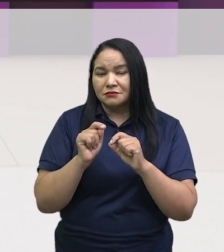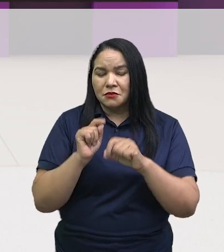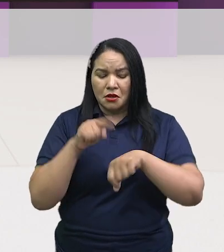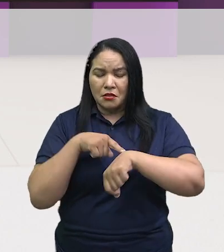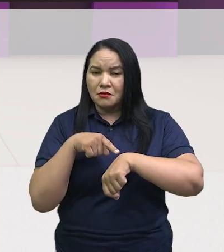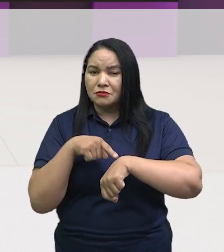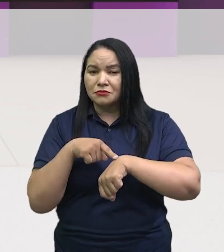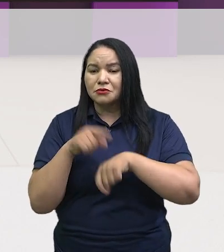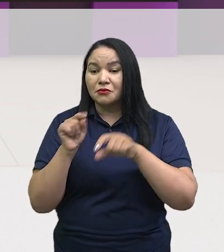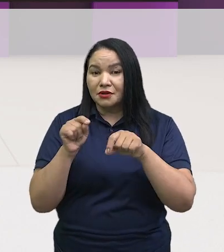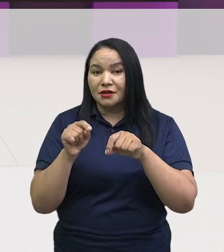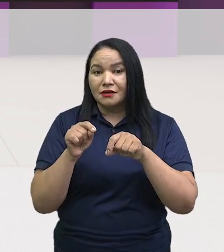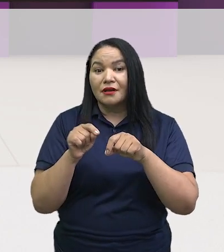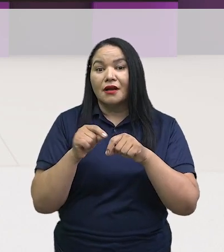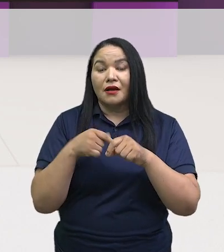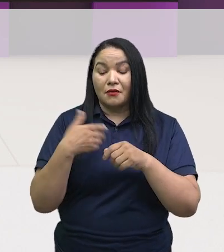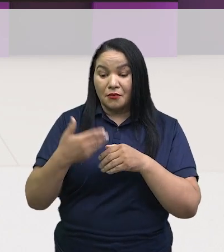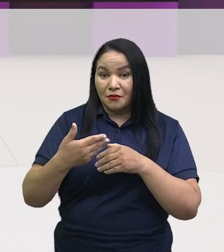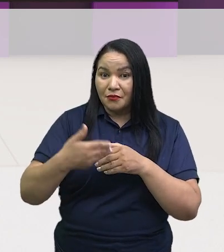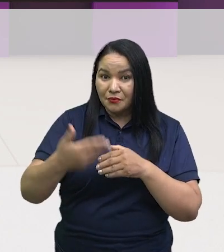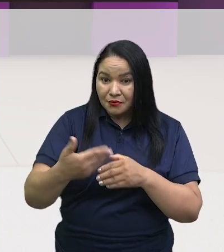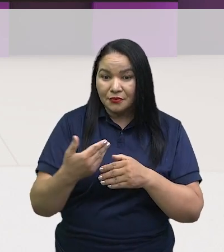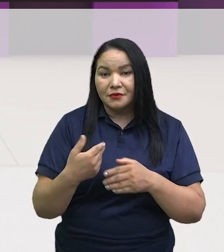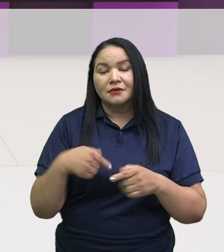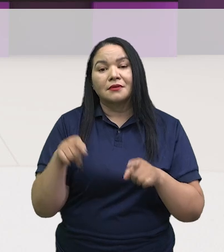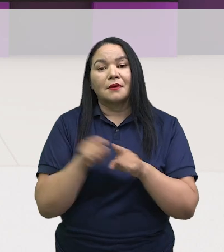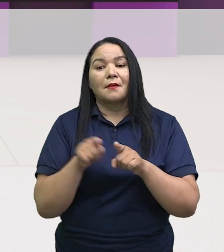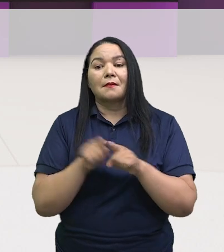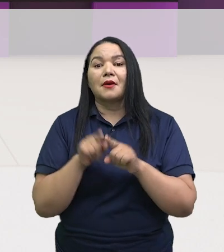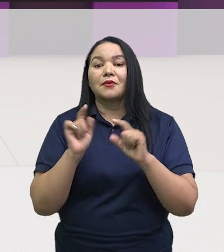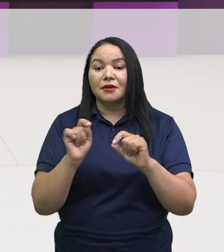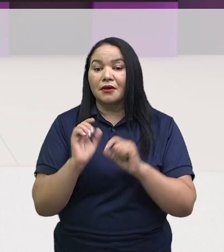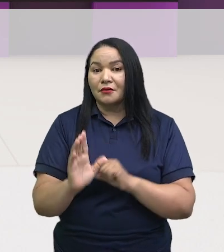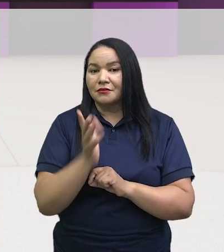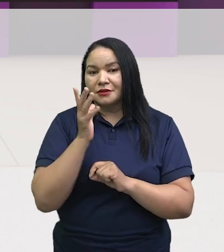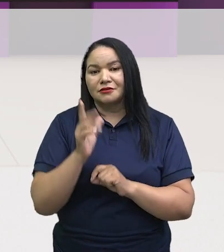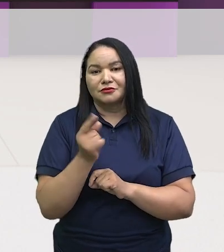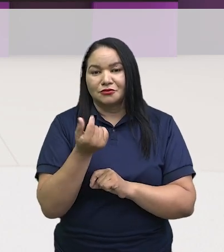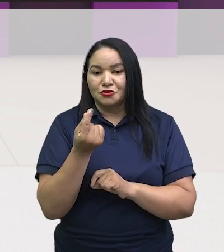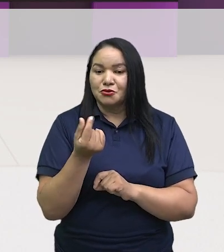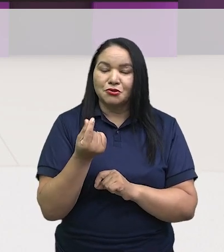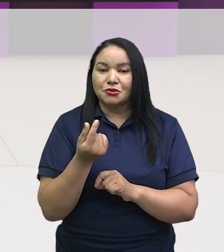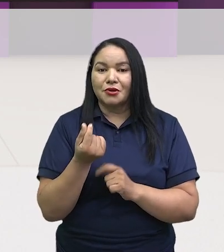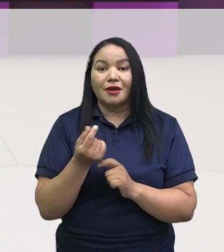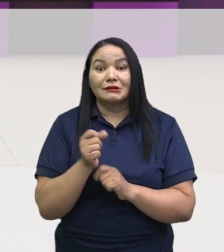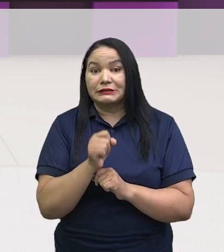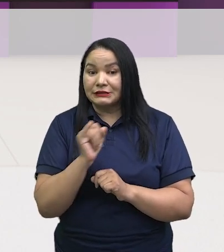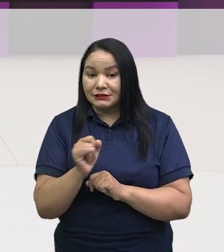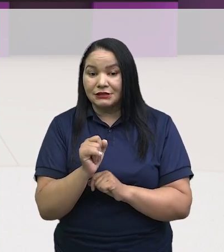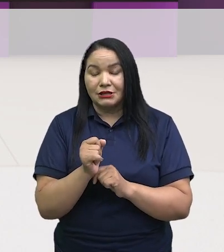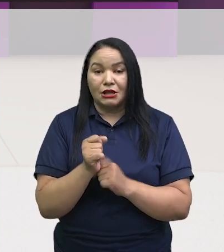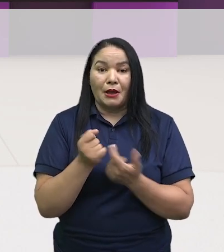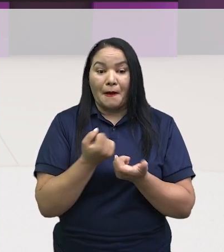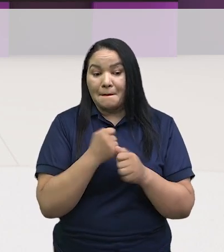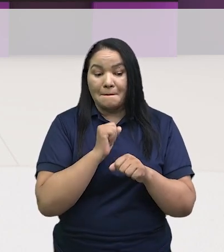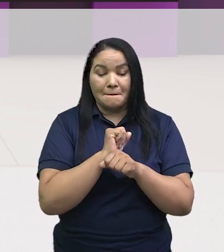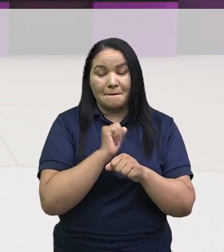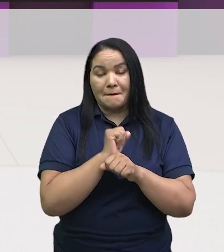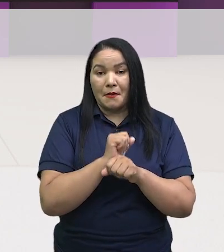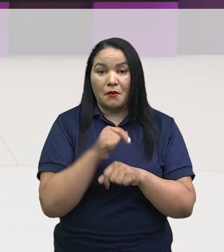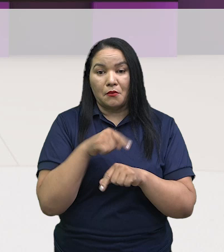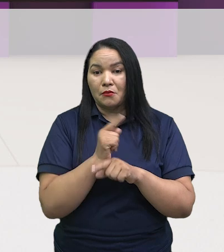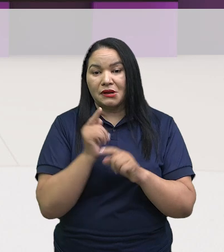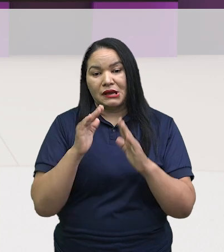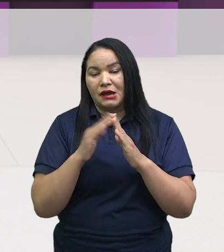dele? Mostrar que o tempo está passando. Então, o que acontece com o nosso dinheiro se nós deixarmos ele ali parado, seja